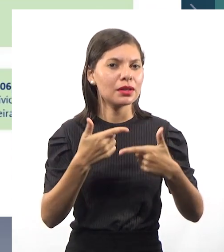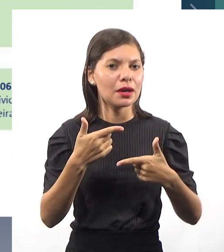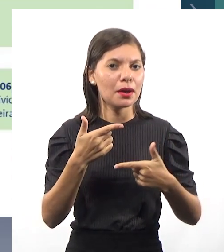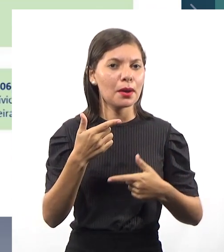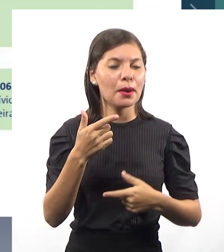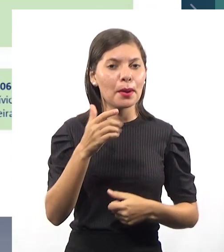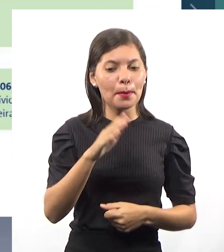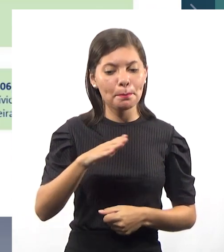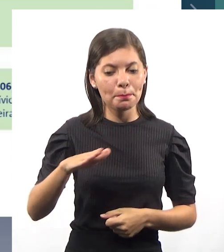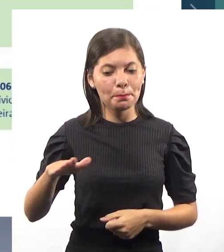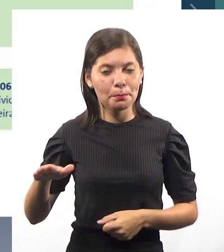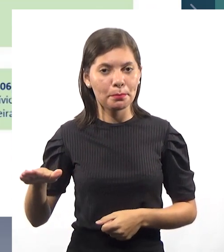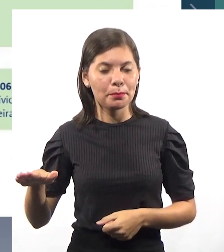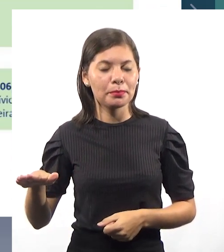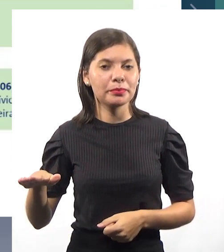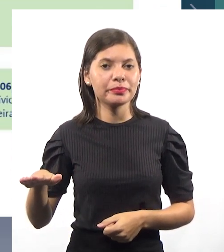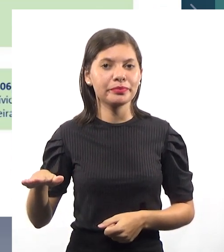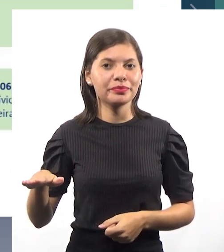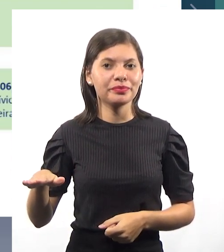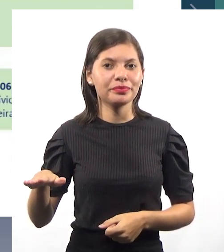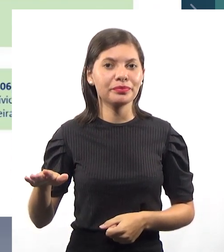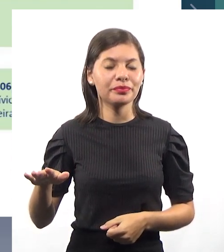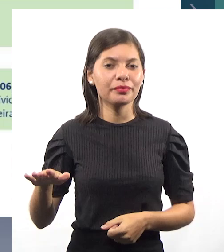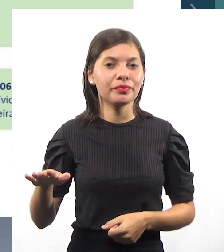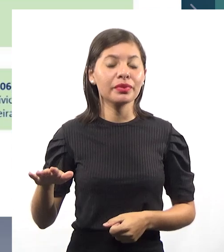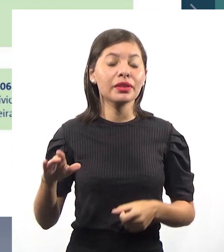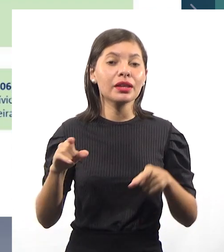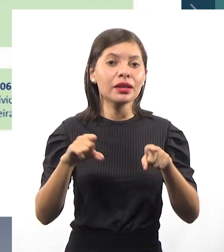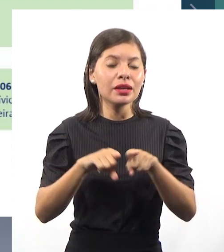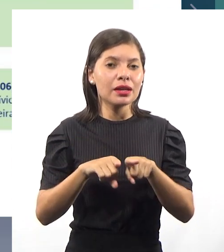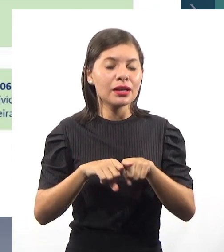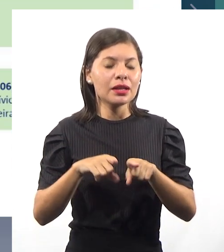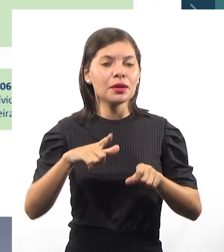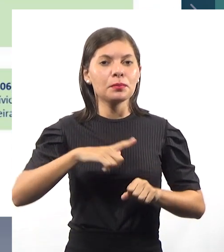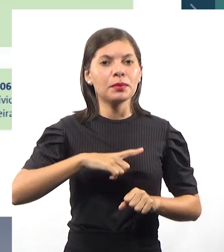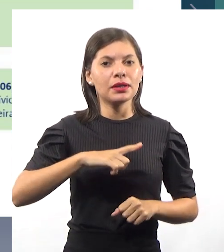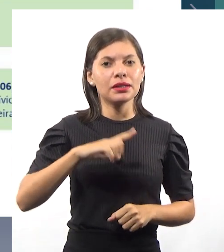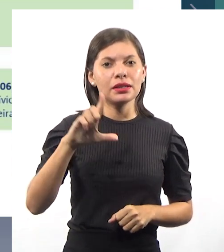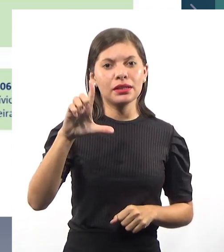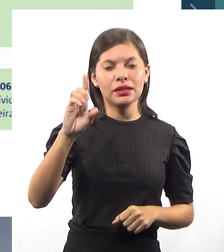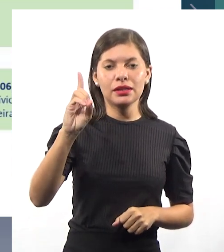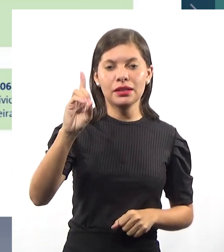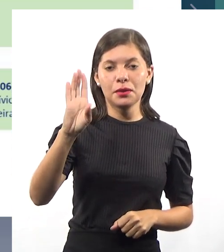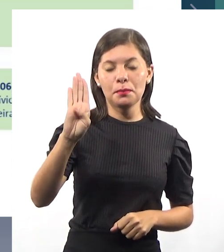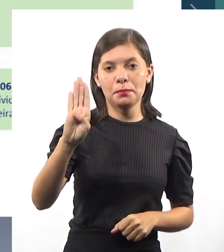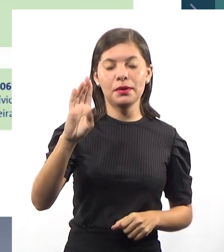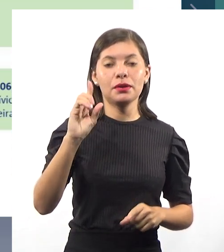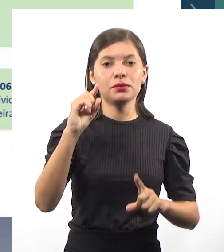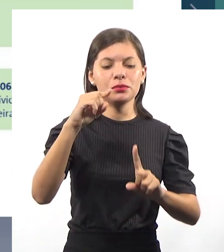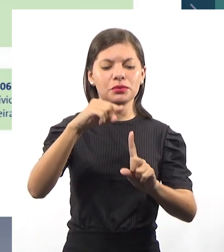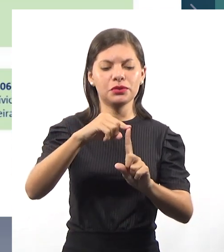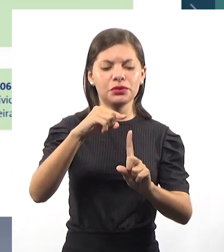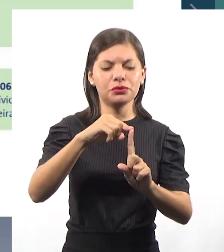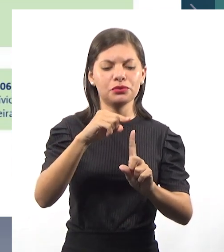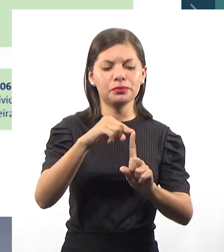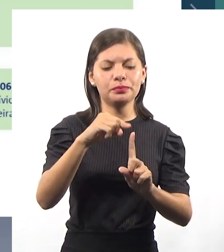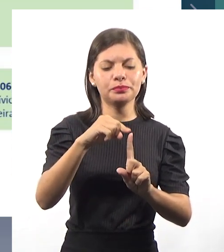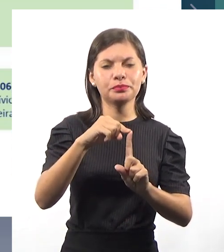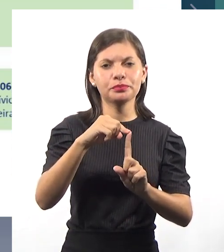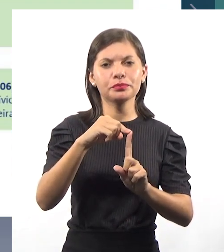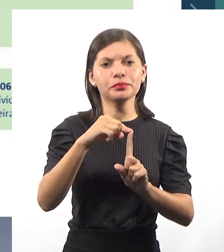Então, bebês, crianças bem pequenas e crianças pequenas. E além disso tudo, a gente tem na LDB,